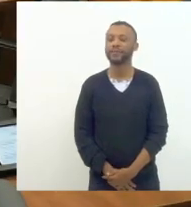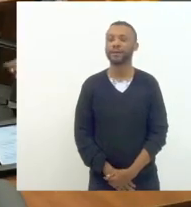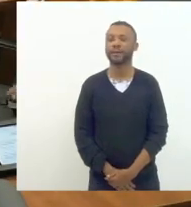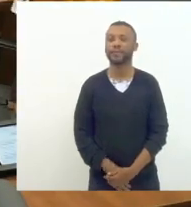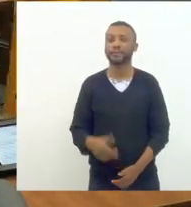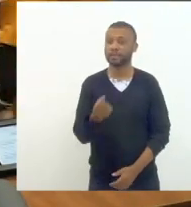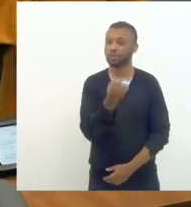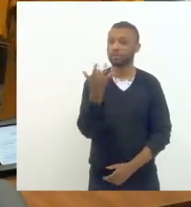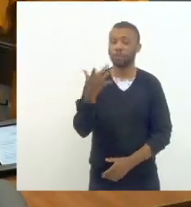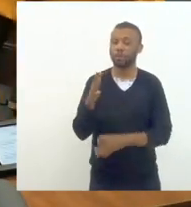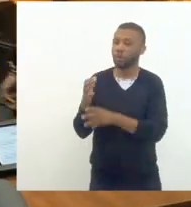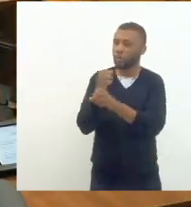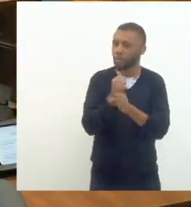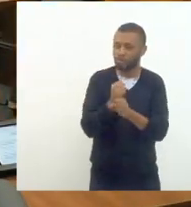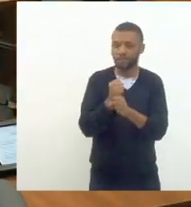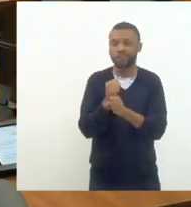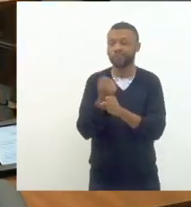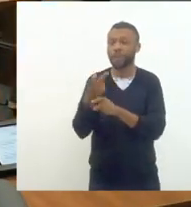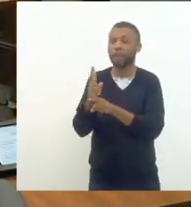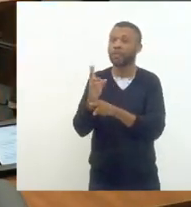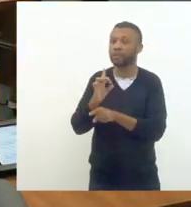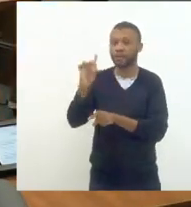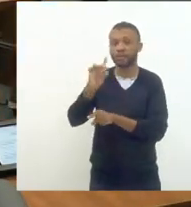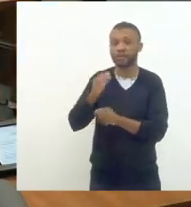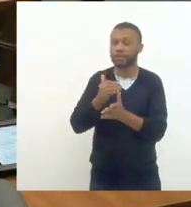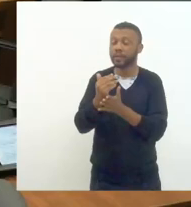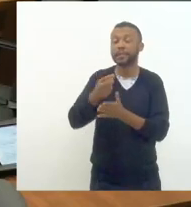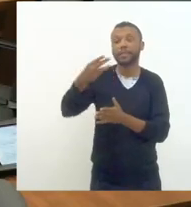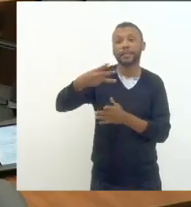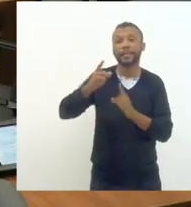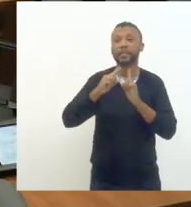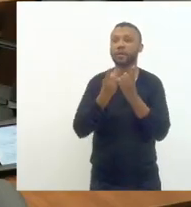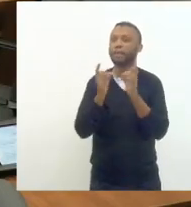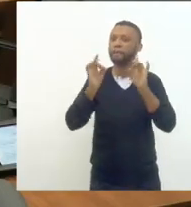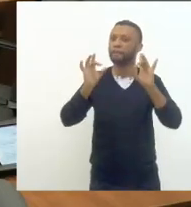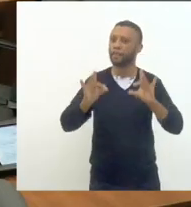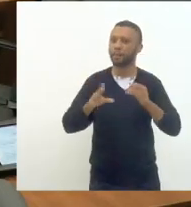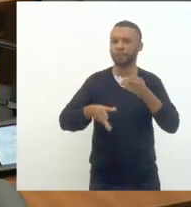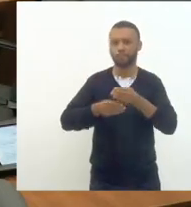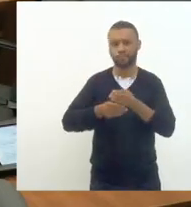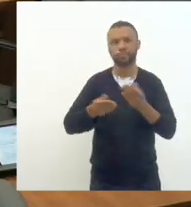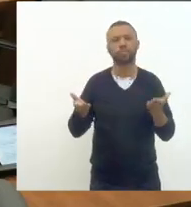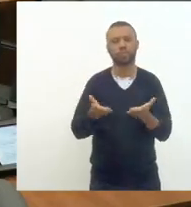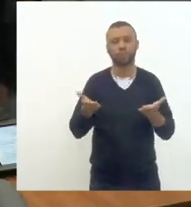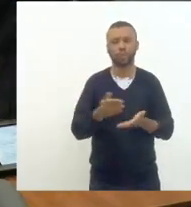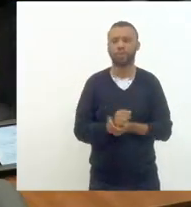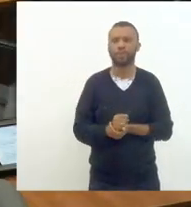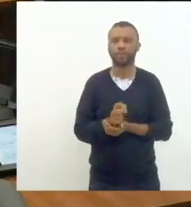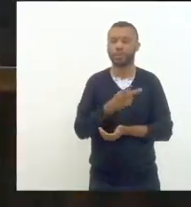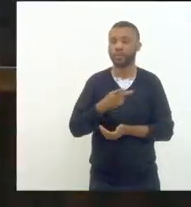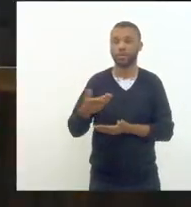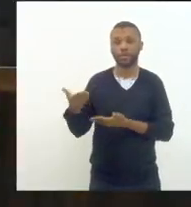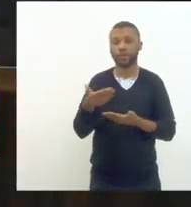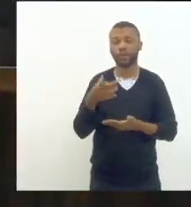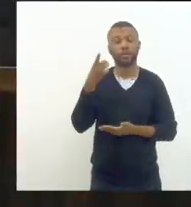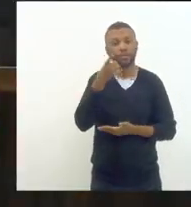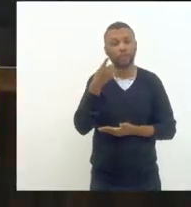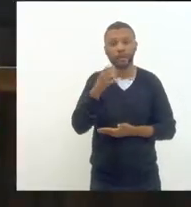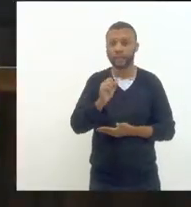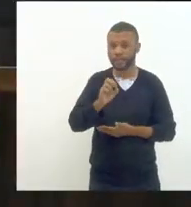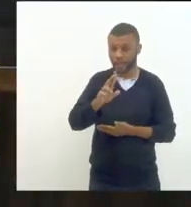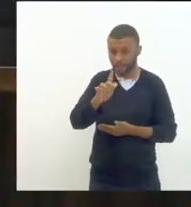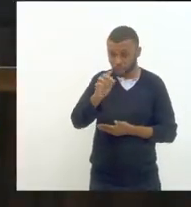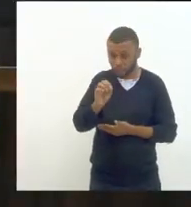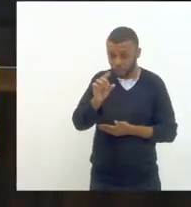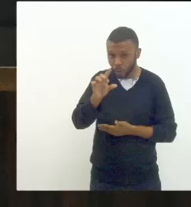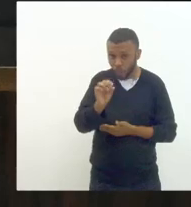Havendo número legal sobre a proteção de Deus, iniciamos a terceira sessão extraordinária do dia. A presidência convida o deputado Sérgio